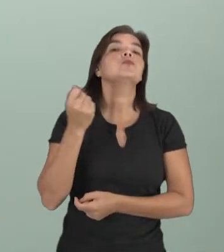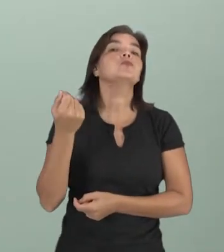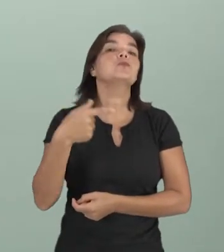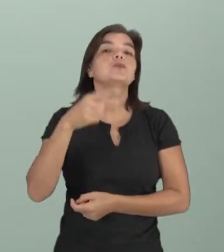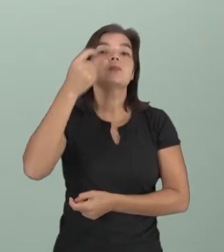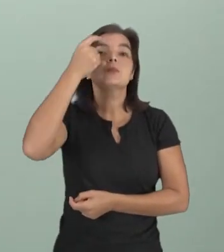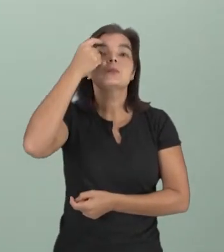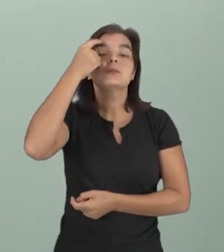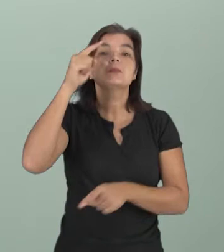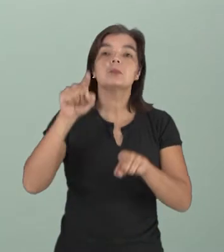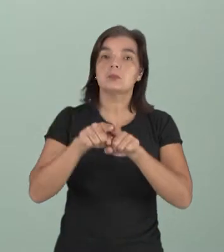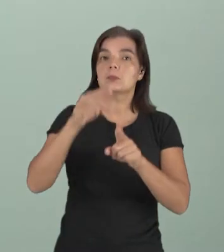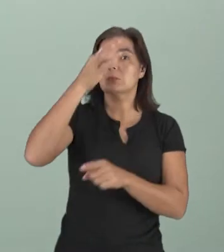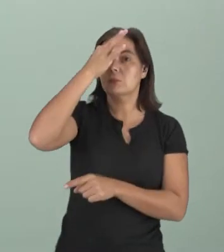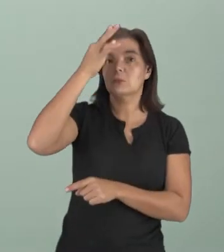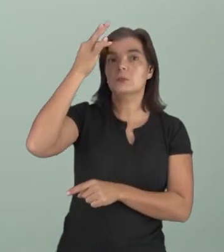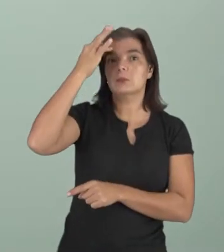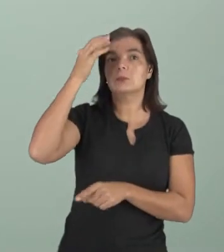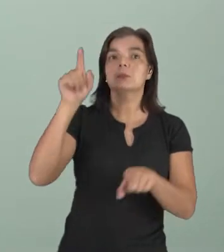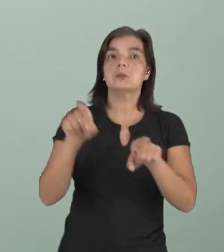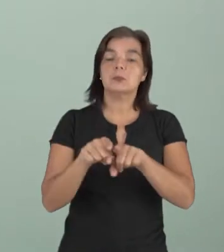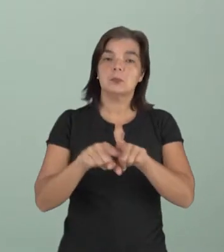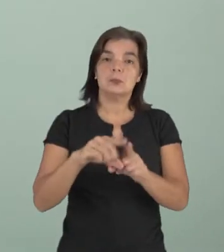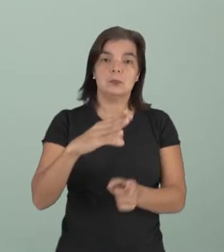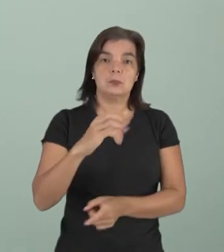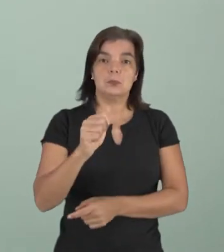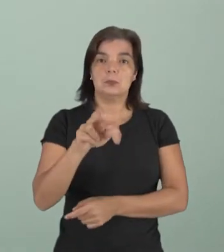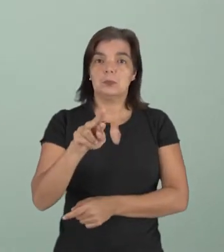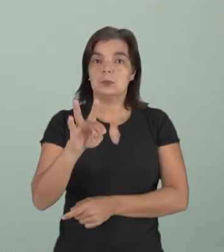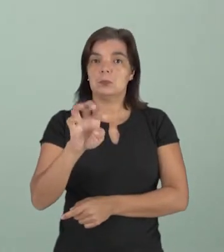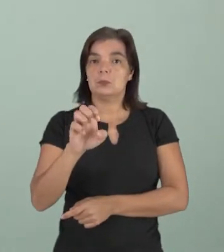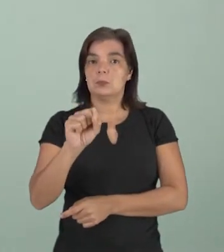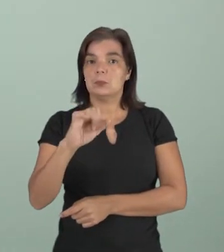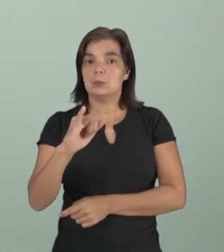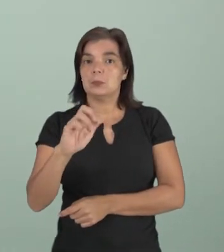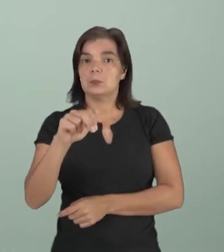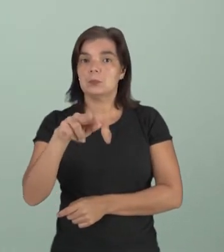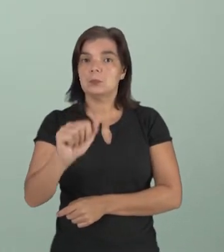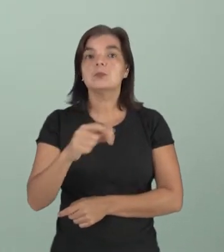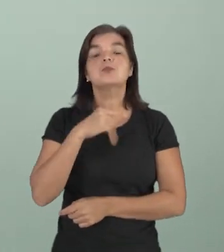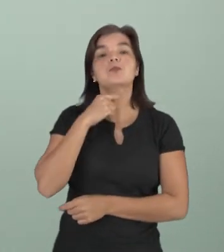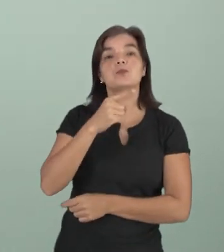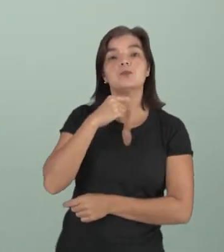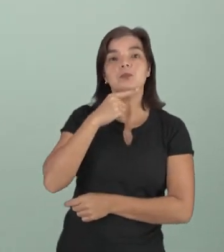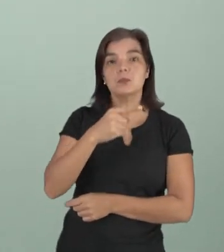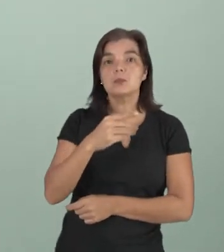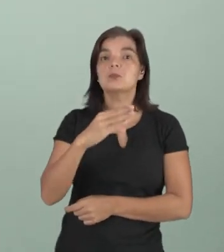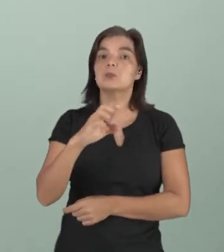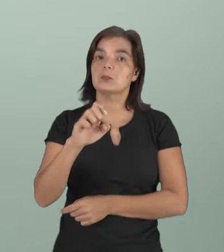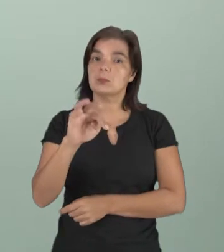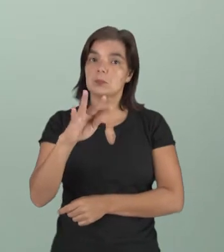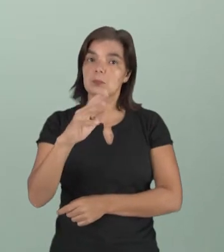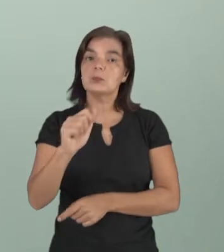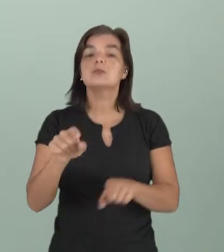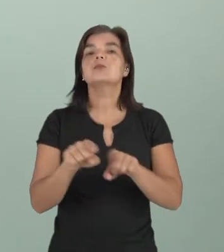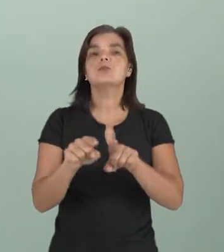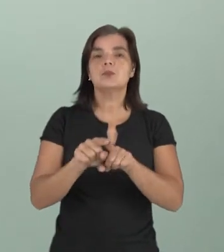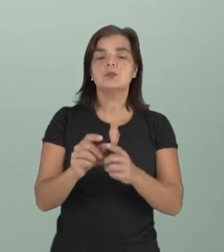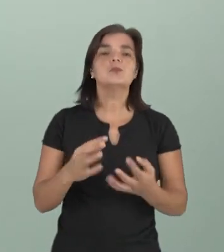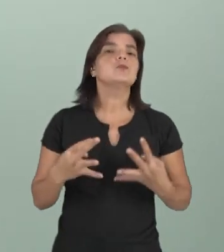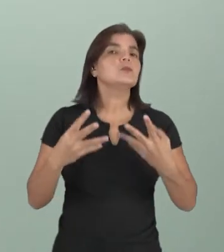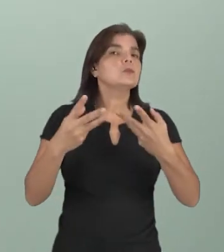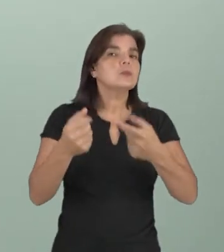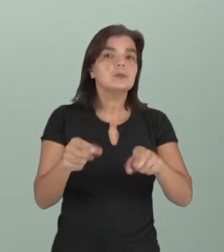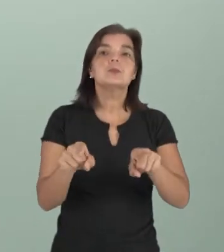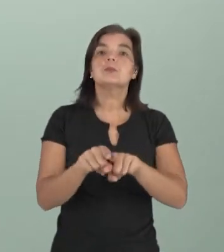Então, a filosofia cartesiana, ela passa pelo teste da dúvida cética, né? Ele coloca em